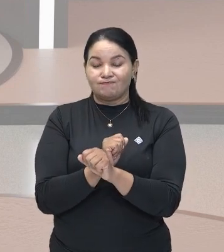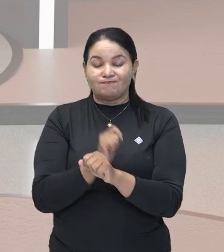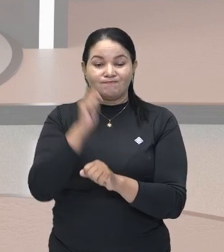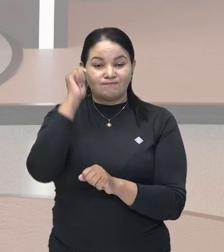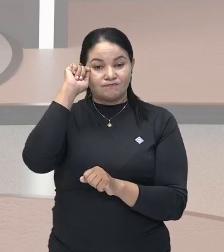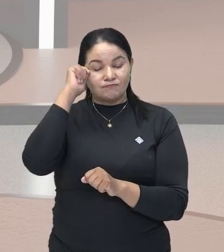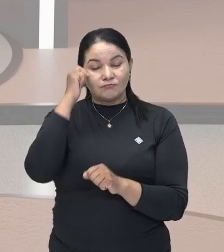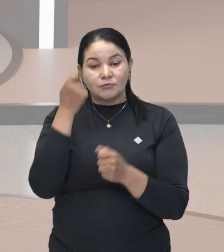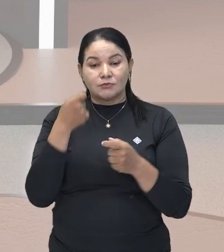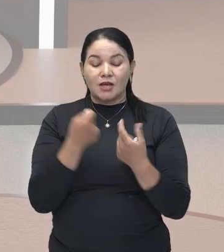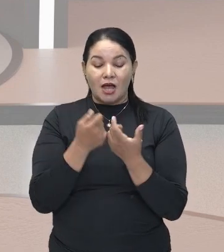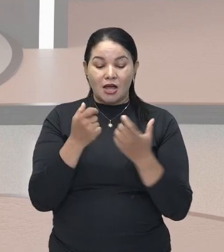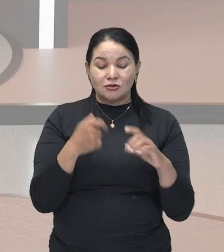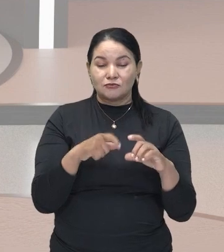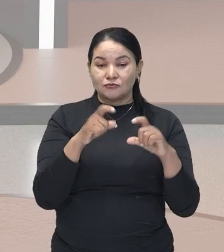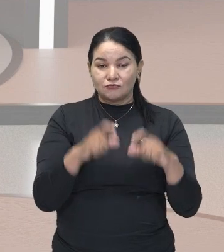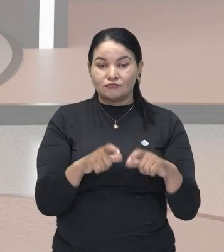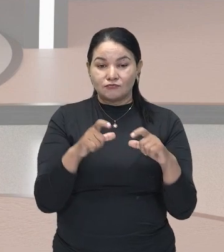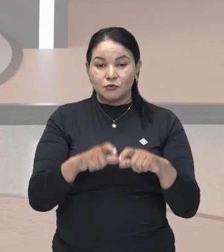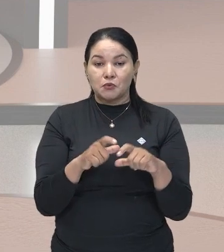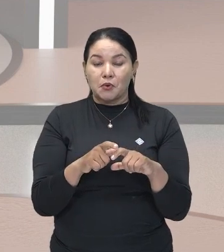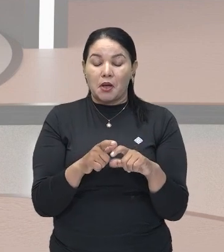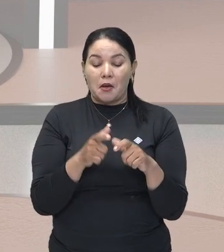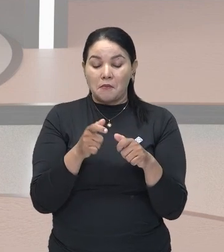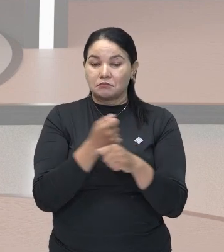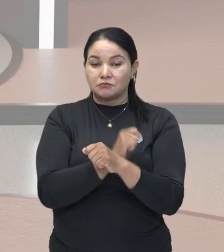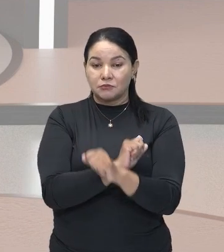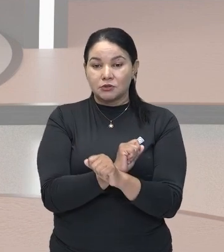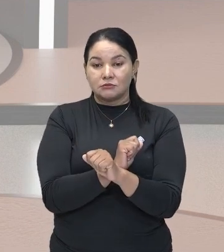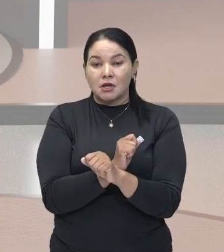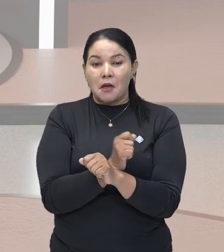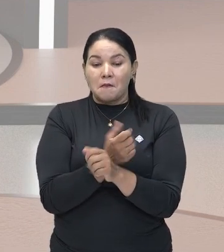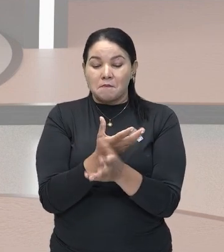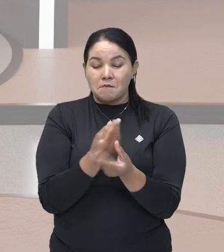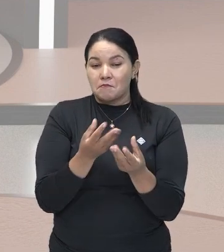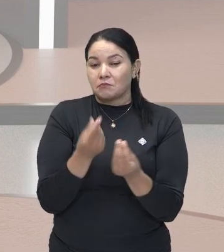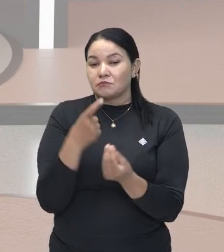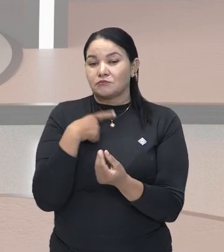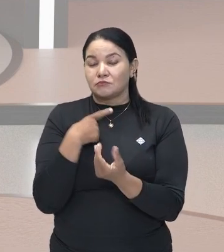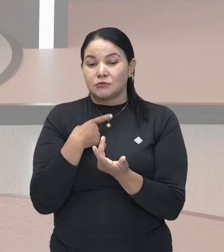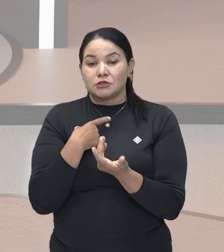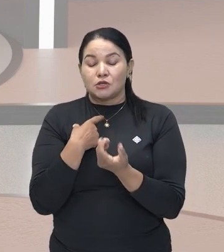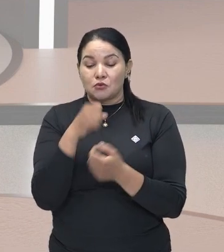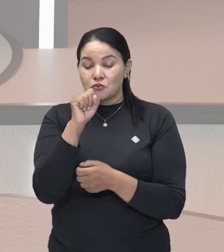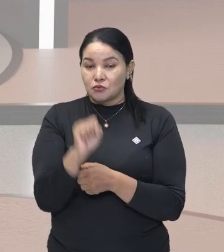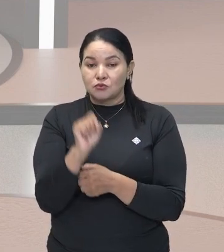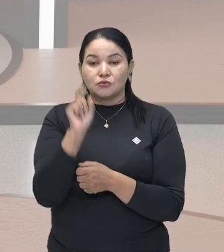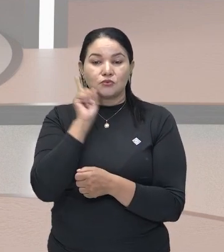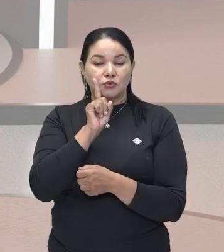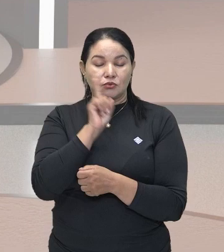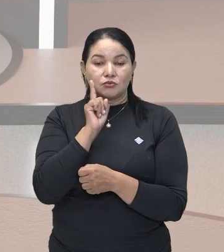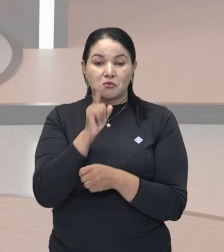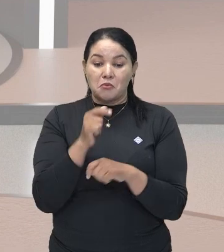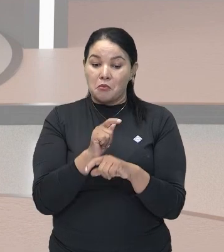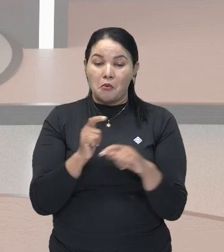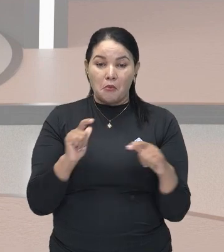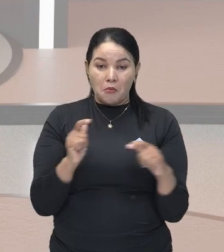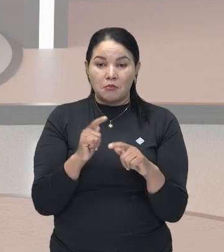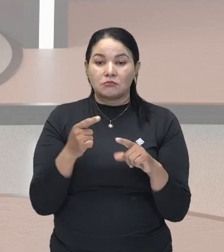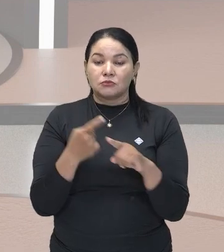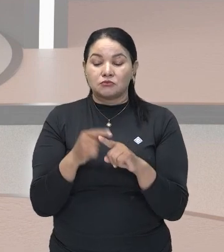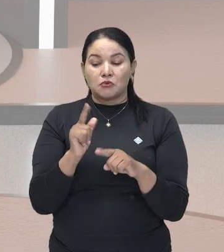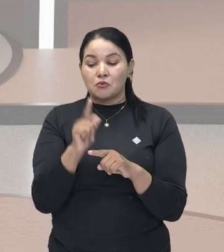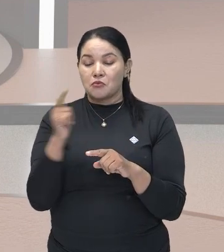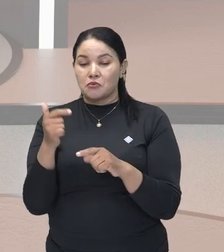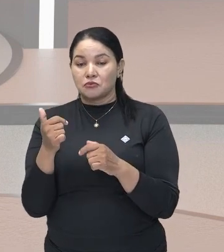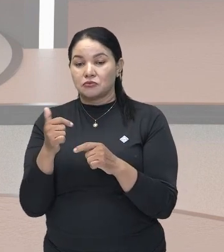nessa região, tá? Então, a quantidade de negros na região ali do sul dos Estados Unidos é bem maior do que em outras